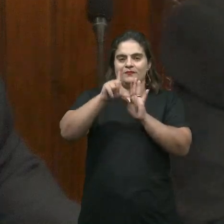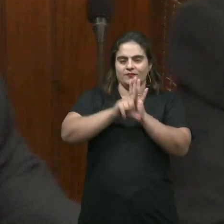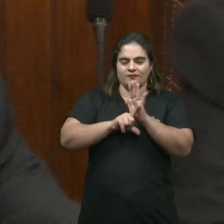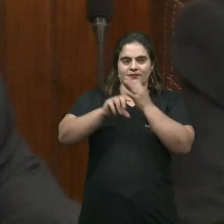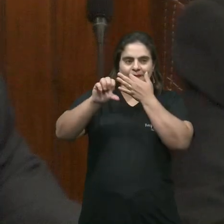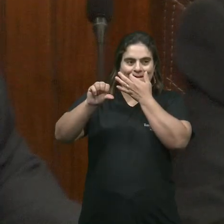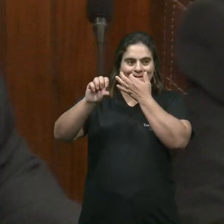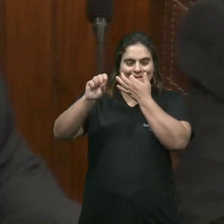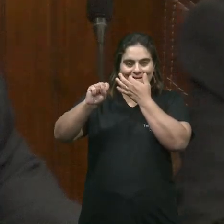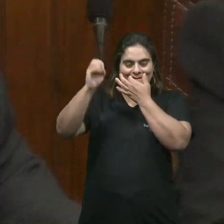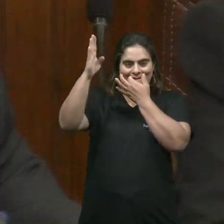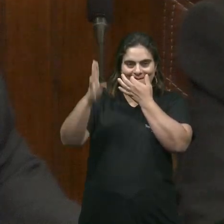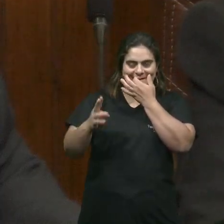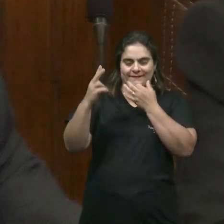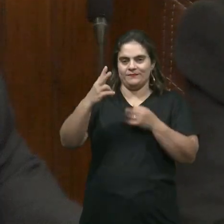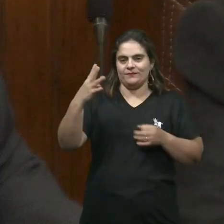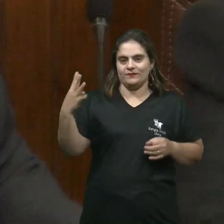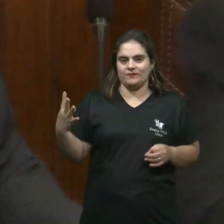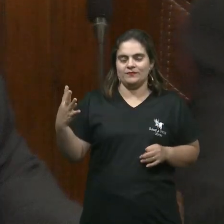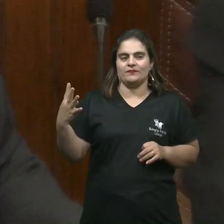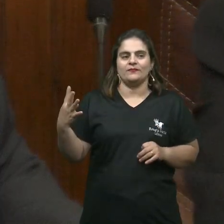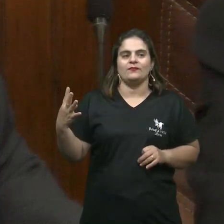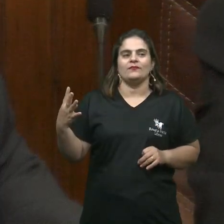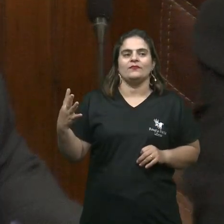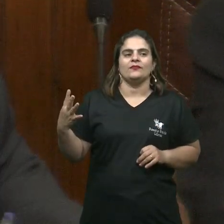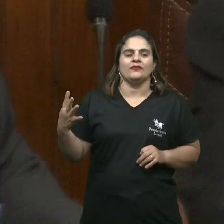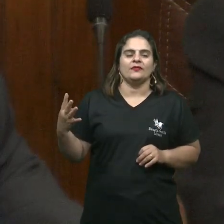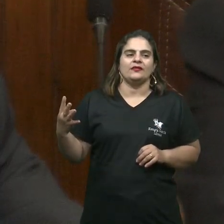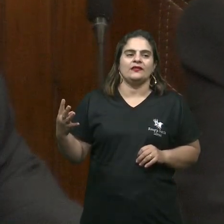98-2024